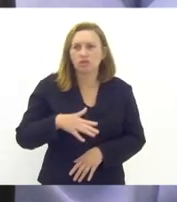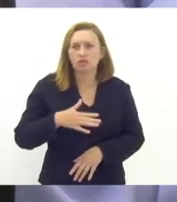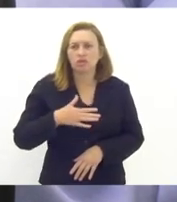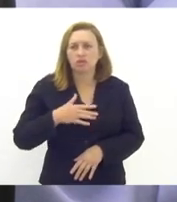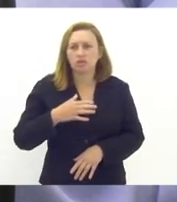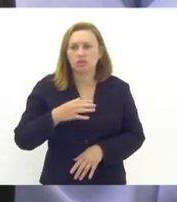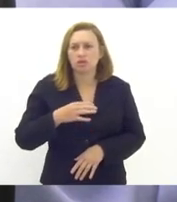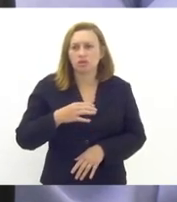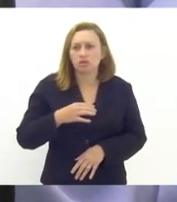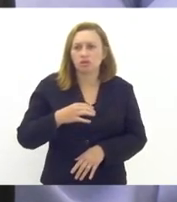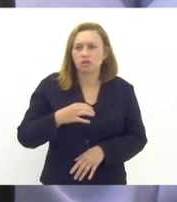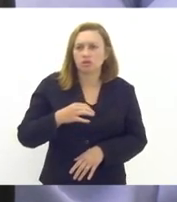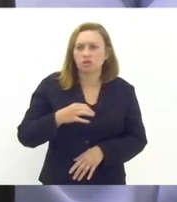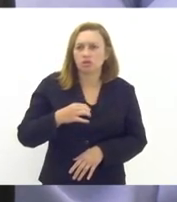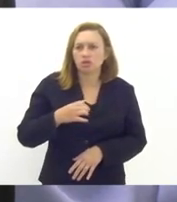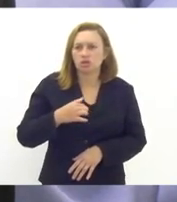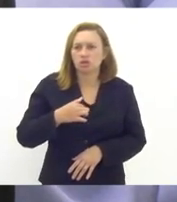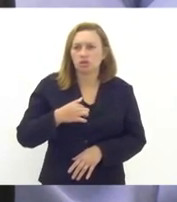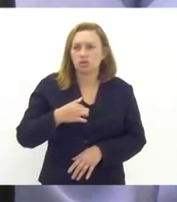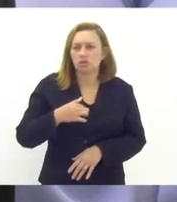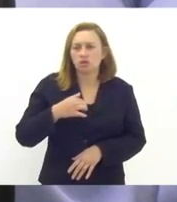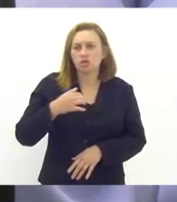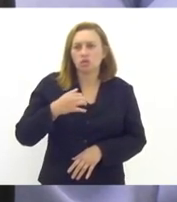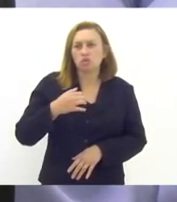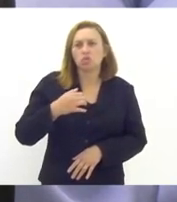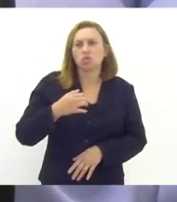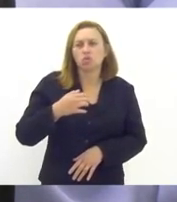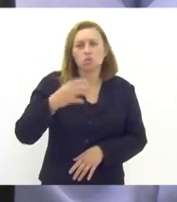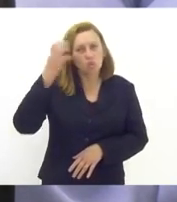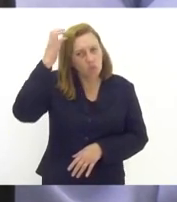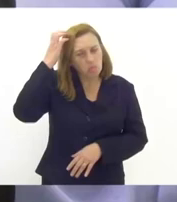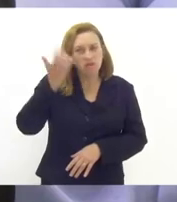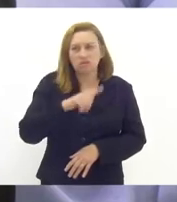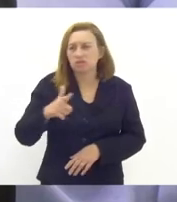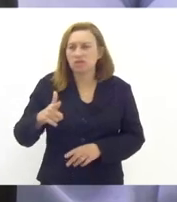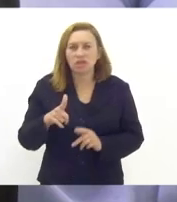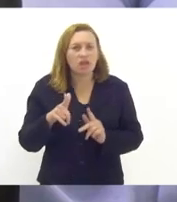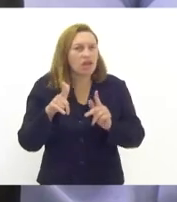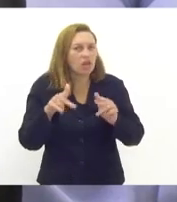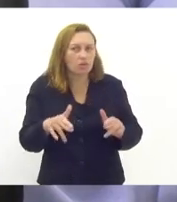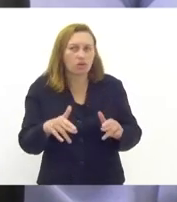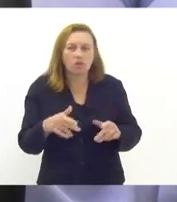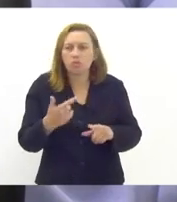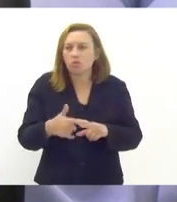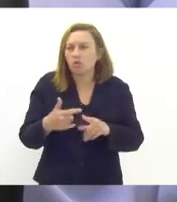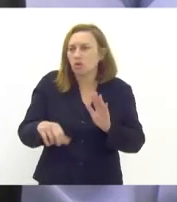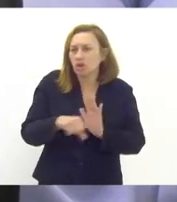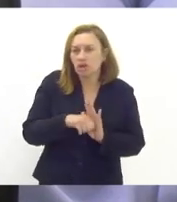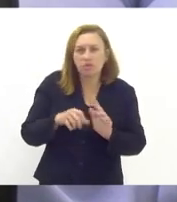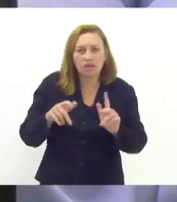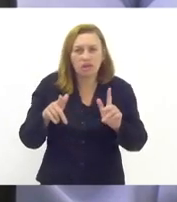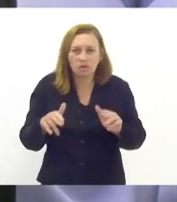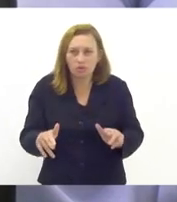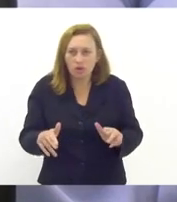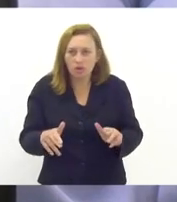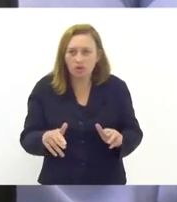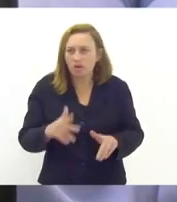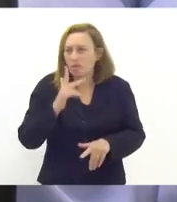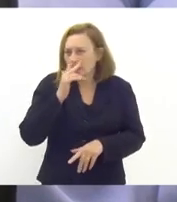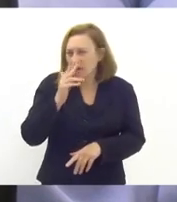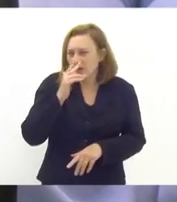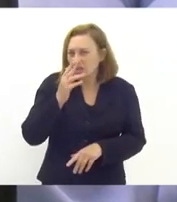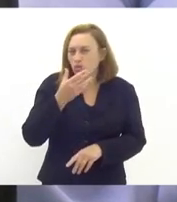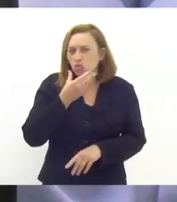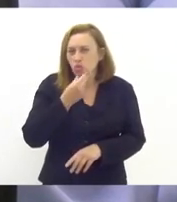inocência, praticamente pelas mesmas coisas, porque a dinâmica do crime era a mesma, parece que os rapazes que cometeram o mesmo